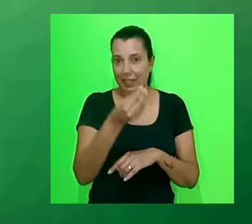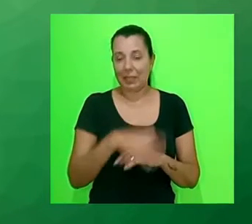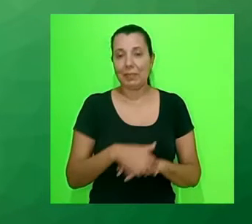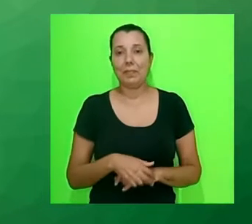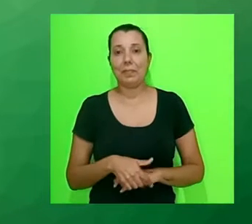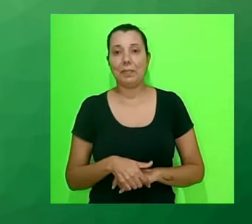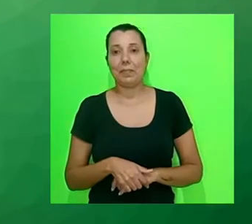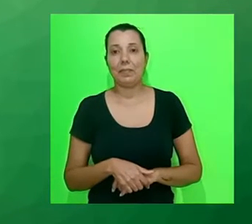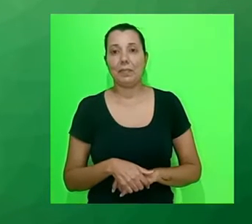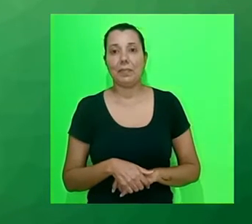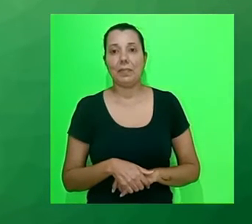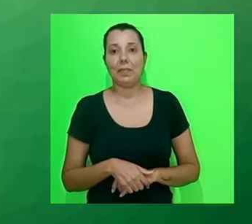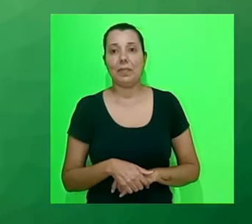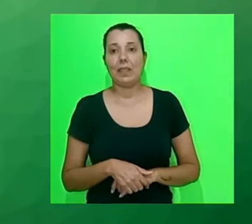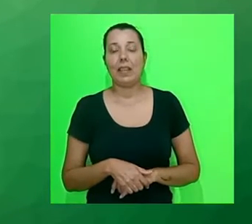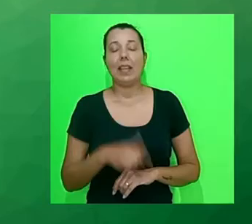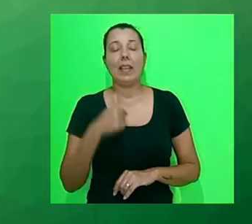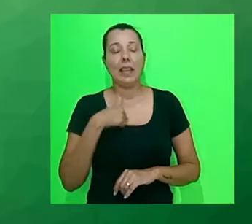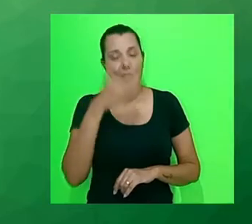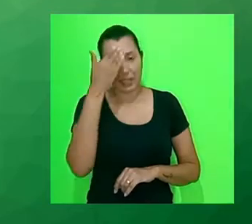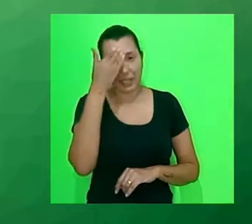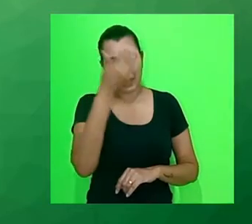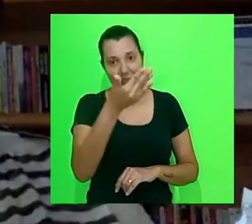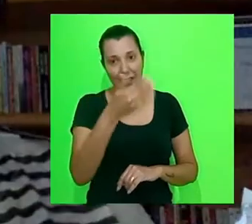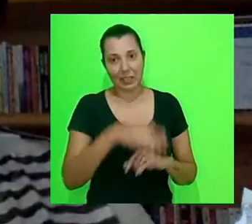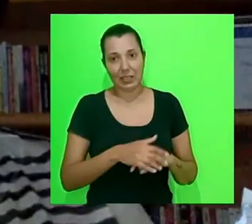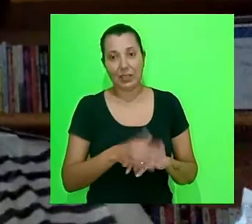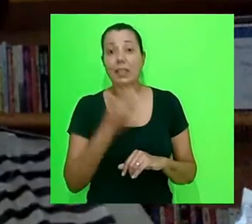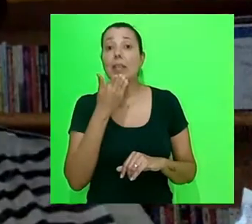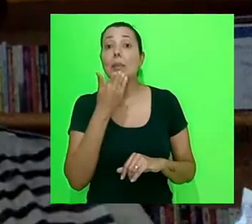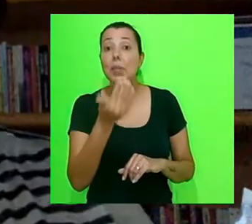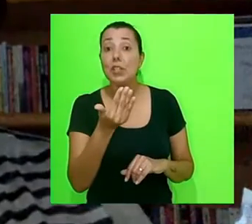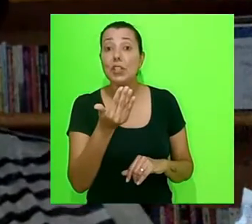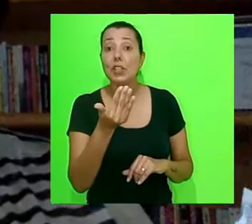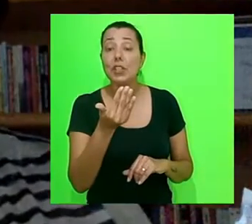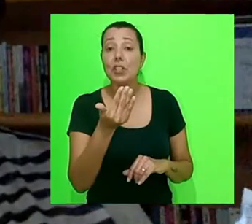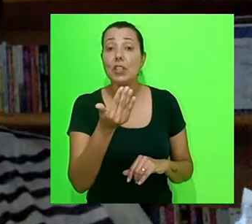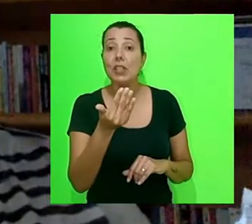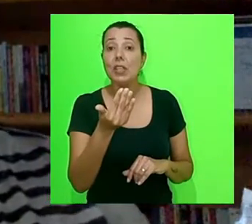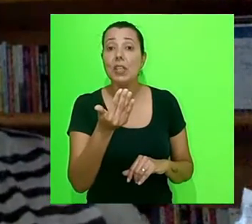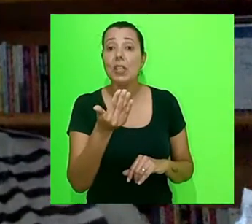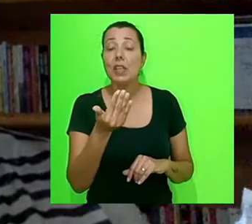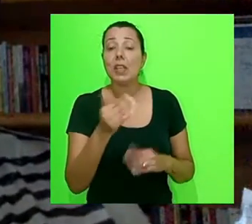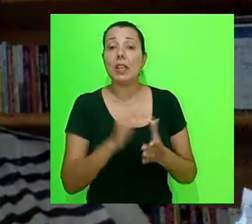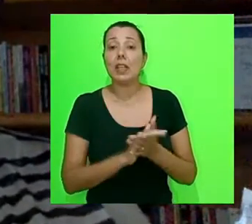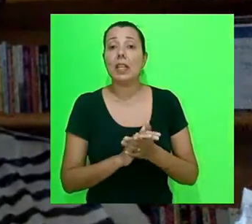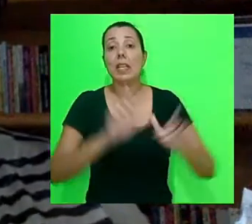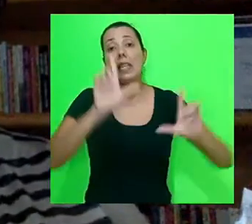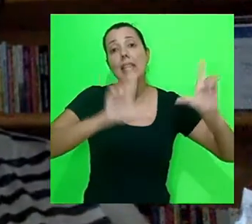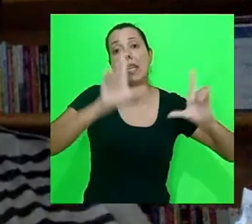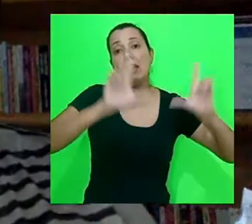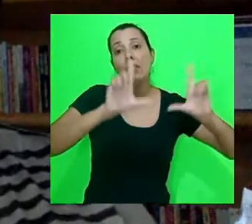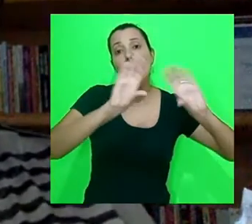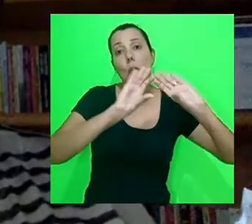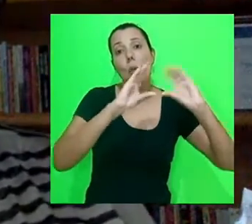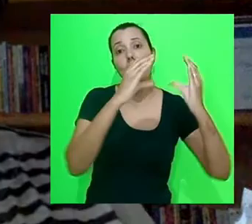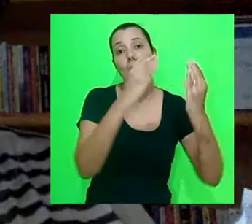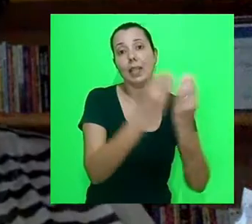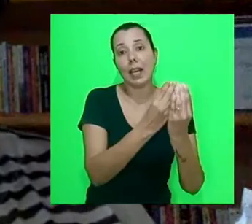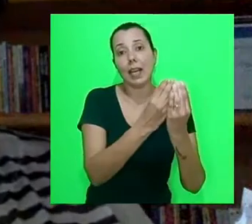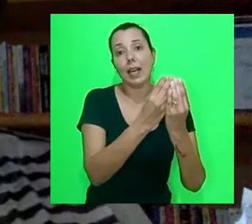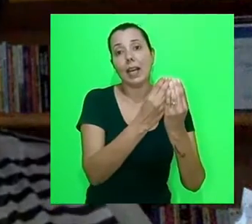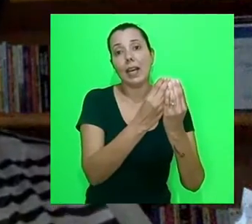divulgar, né, as questões relacionadas à mulher. As mídias sociais podem ser espaços de entrada